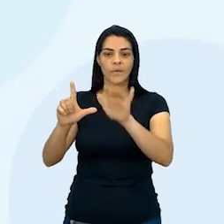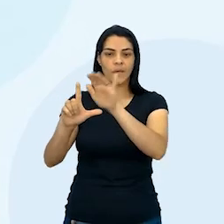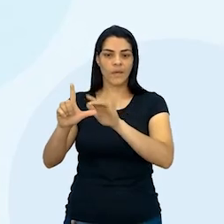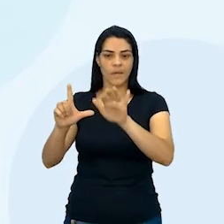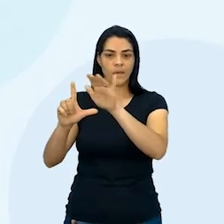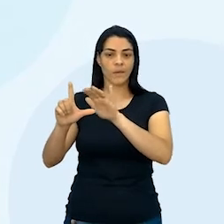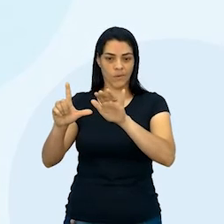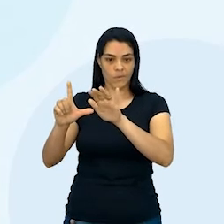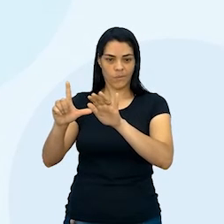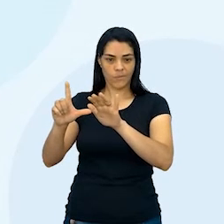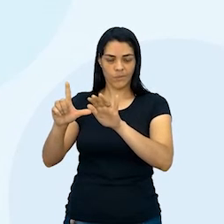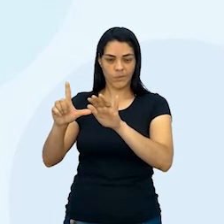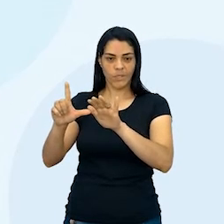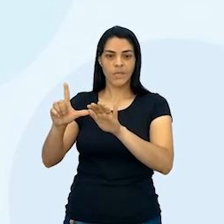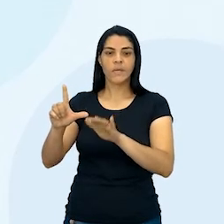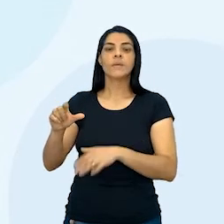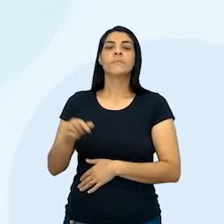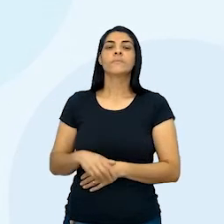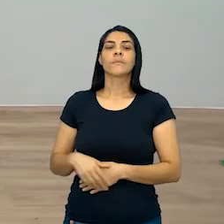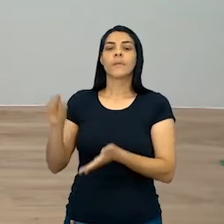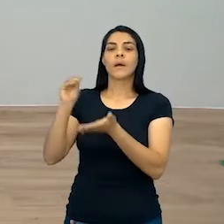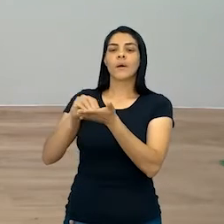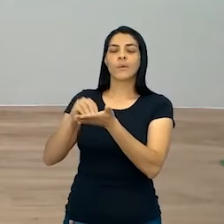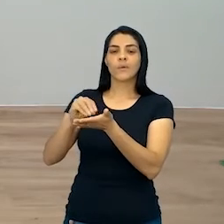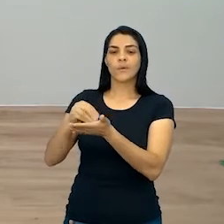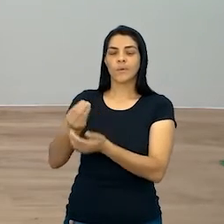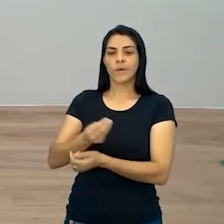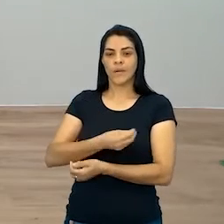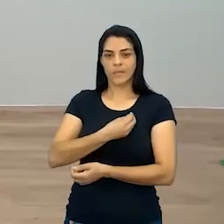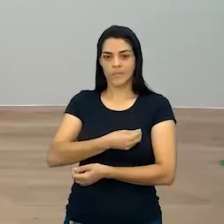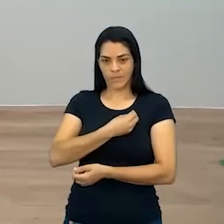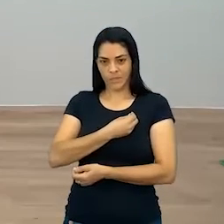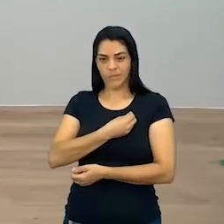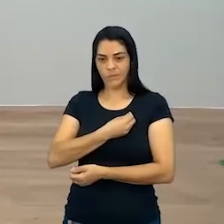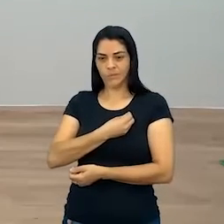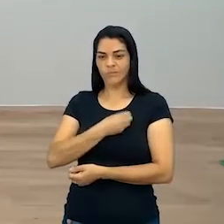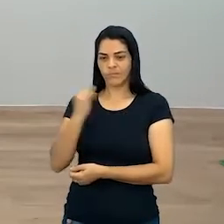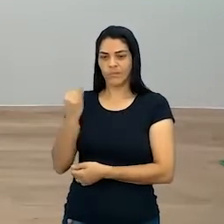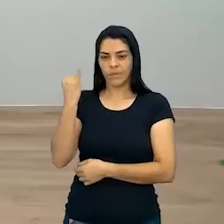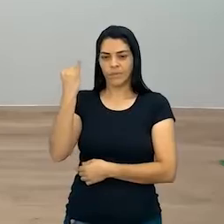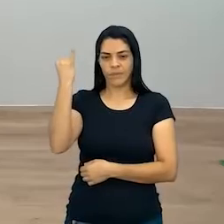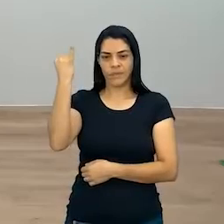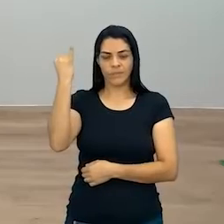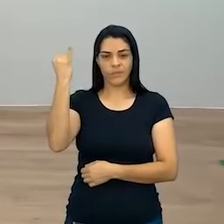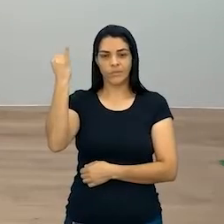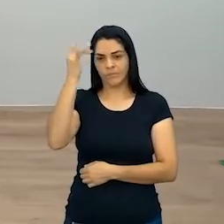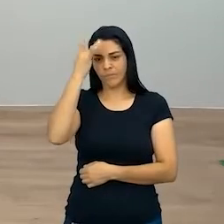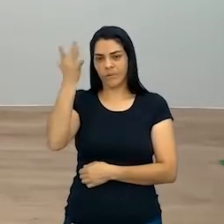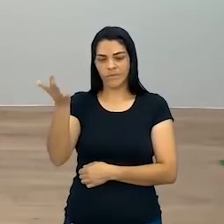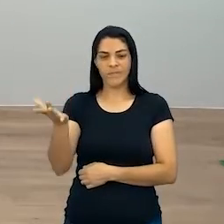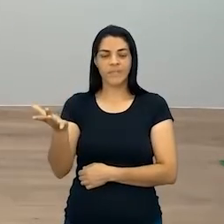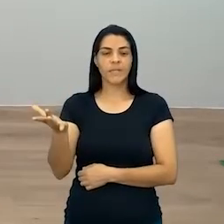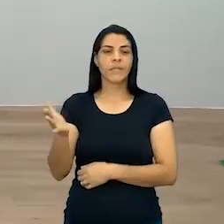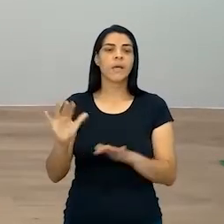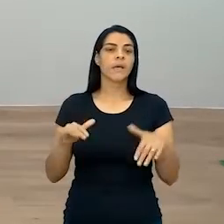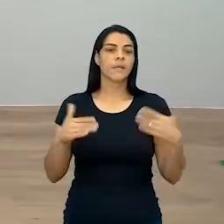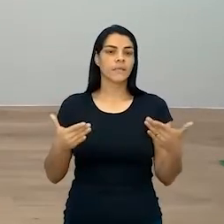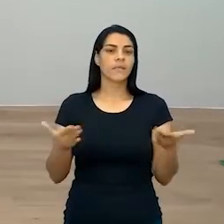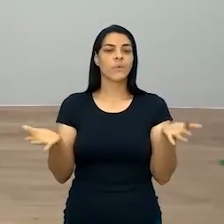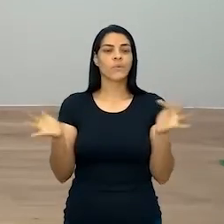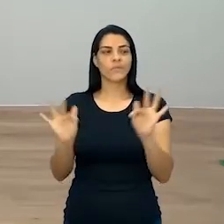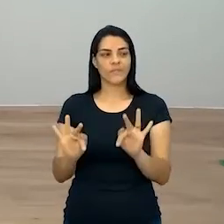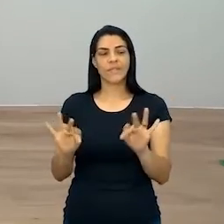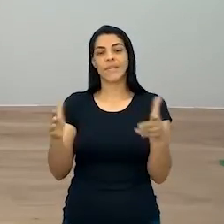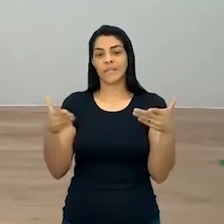o registro, para facilitar o acesso de vocês aos registros. E aí a gente finaliza aqui